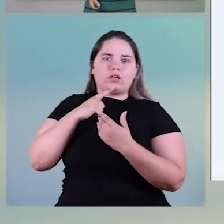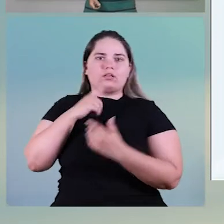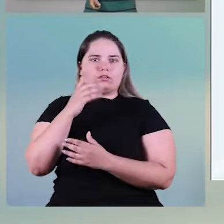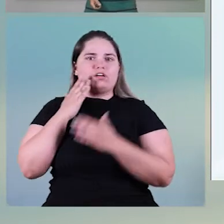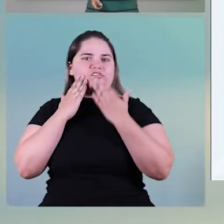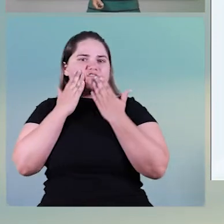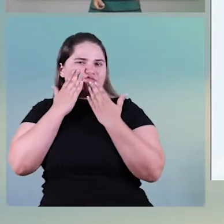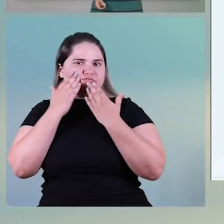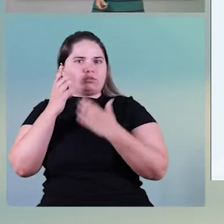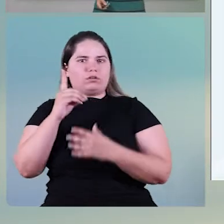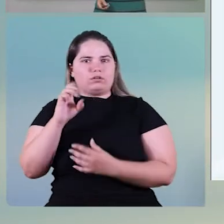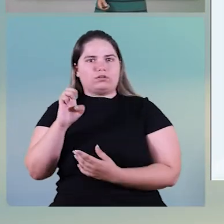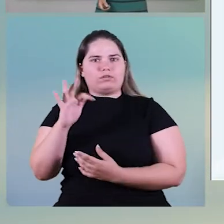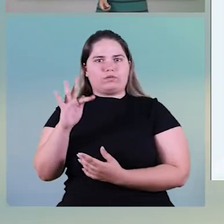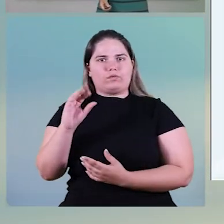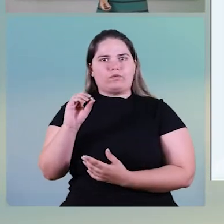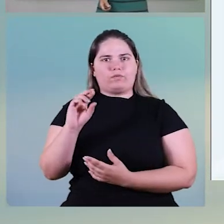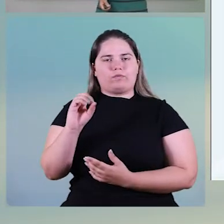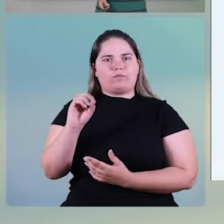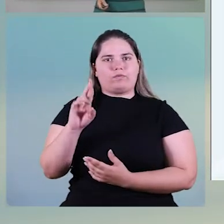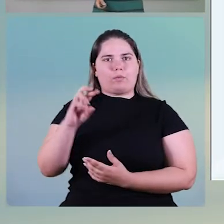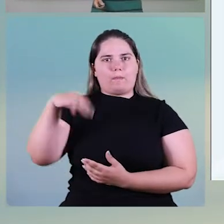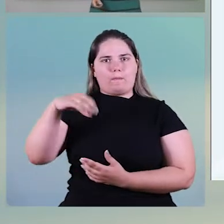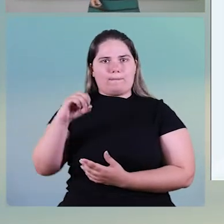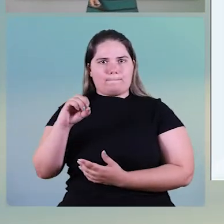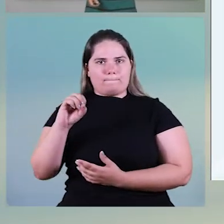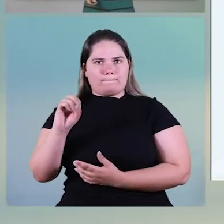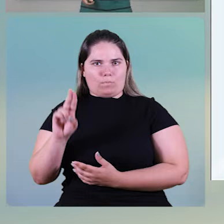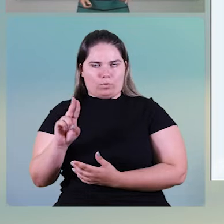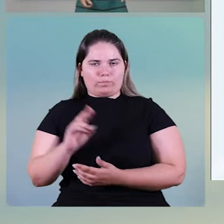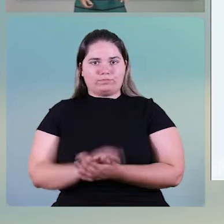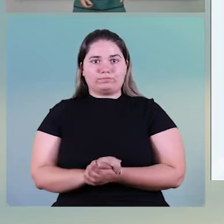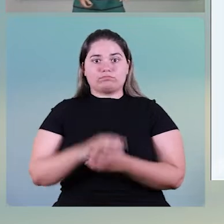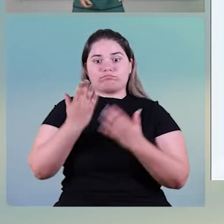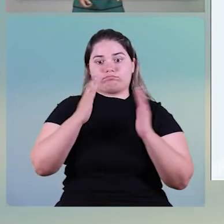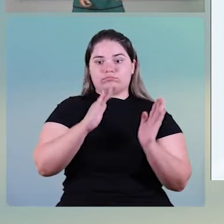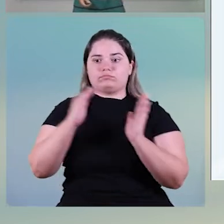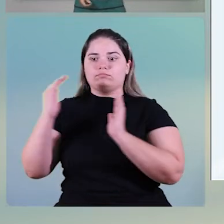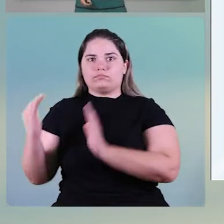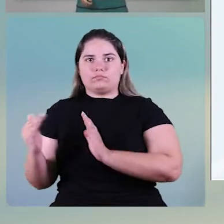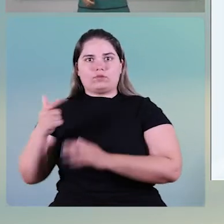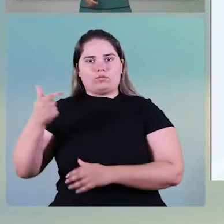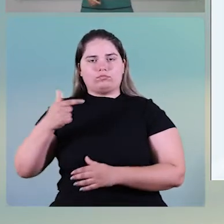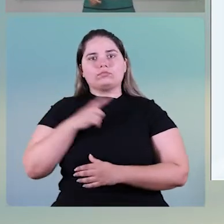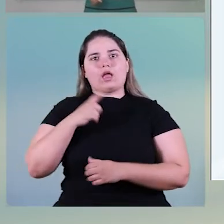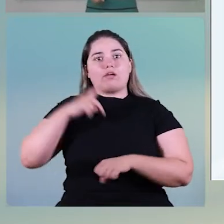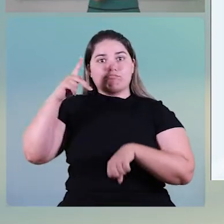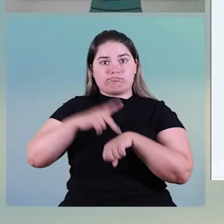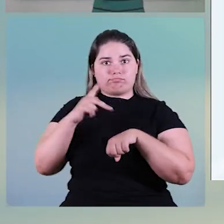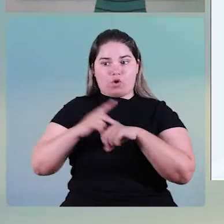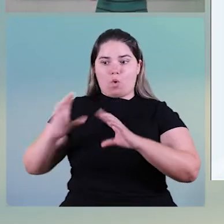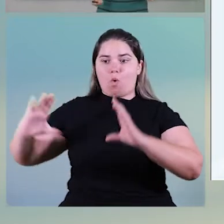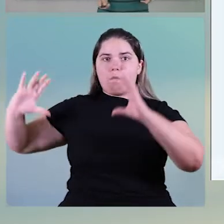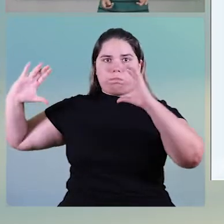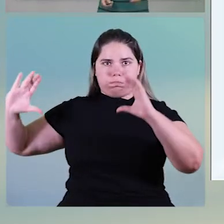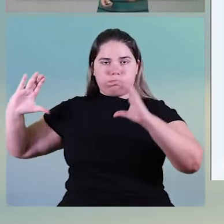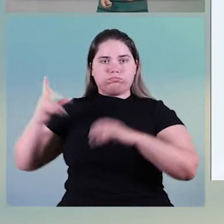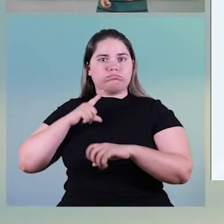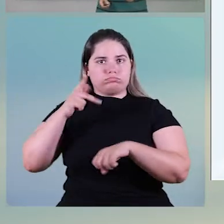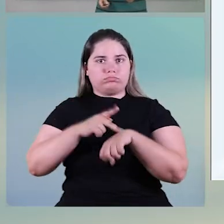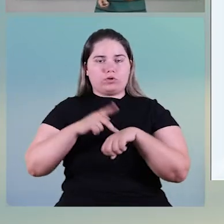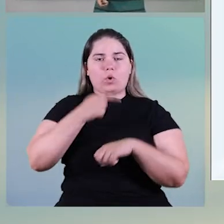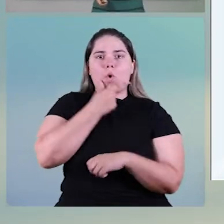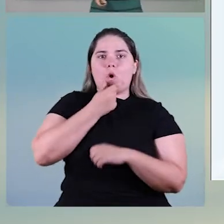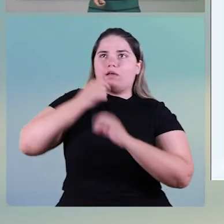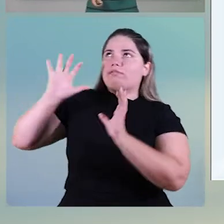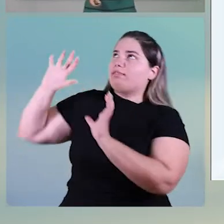deformação. Na segunda figura, você tem uma rocha, você tem uma pedra grande